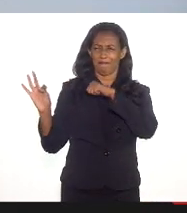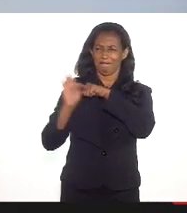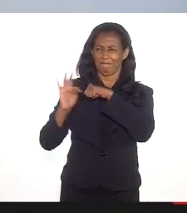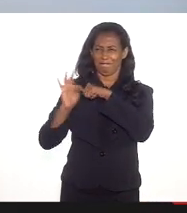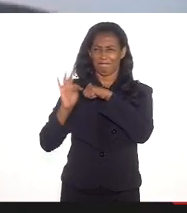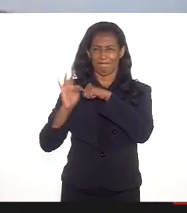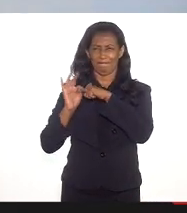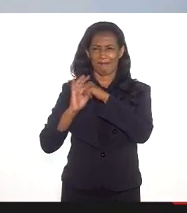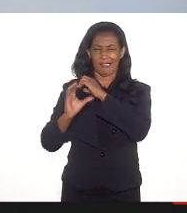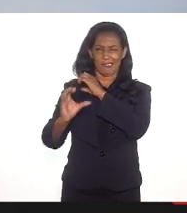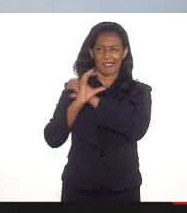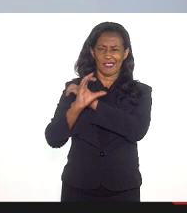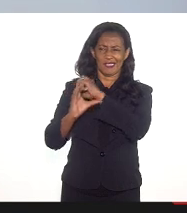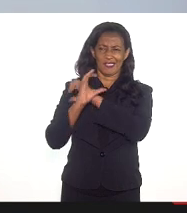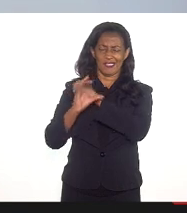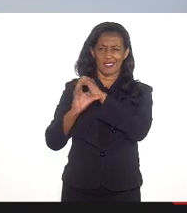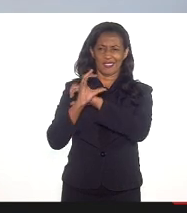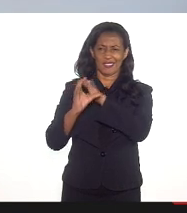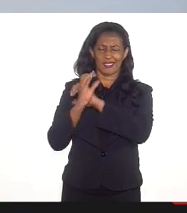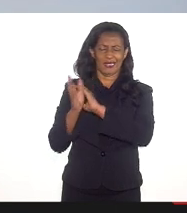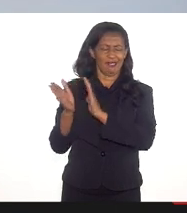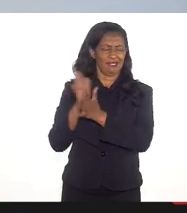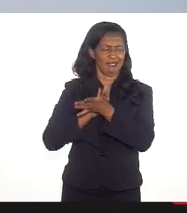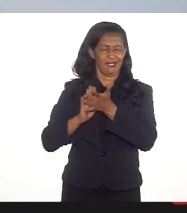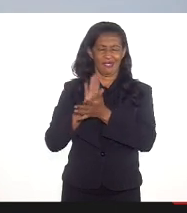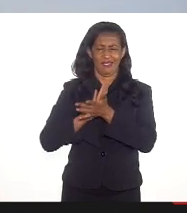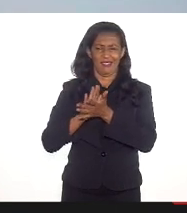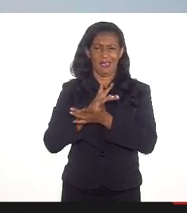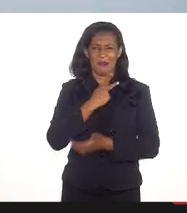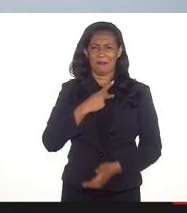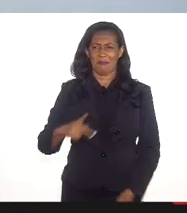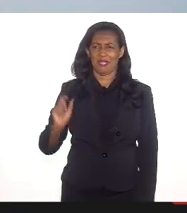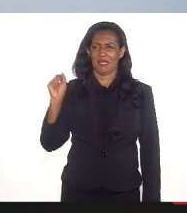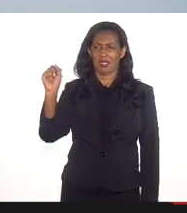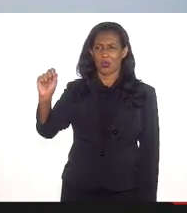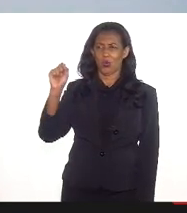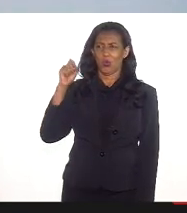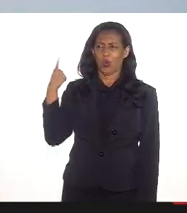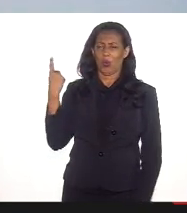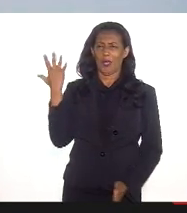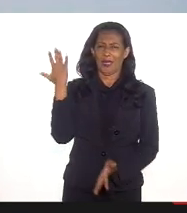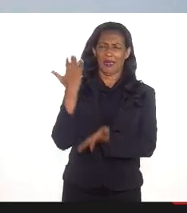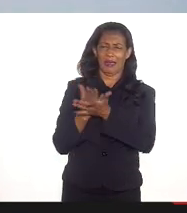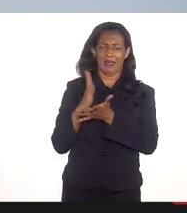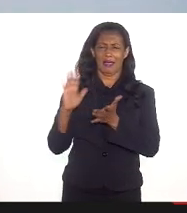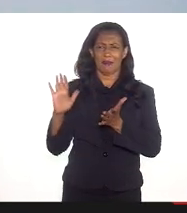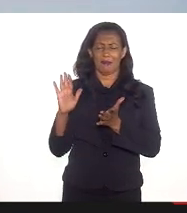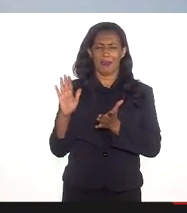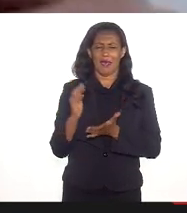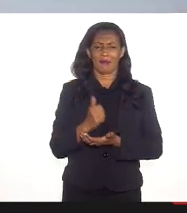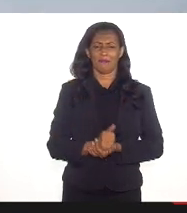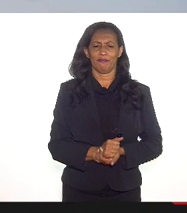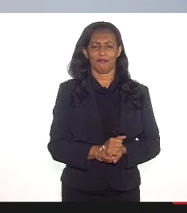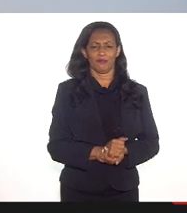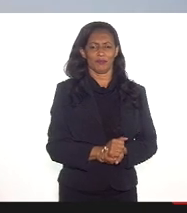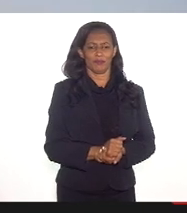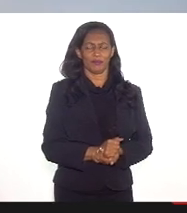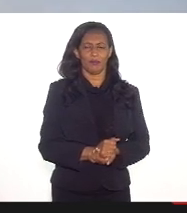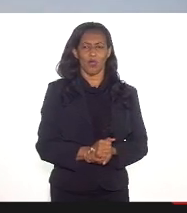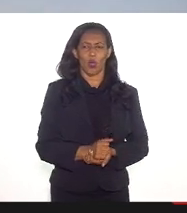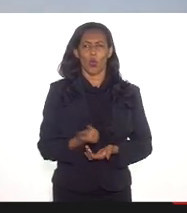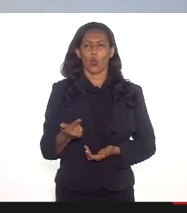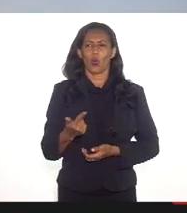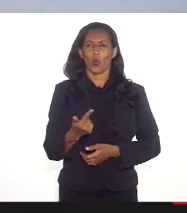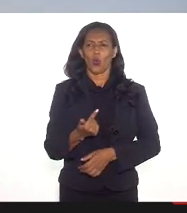o presidente querendo, o anterior, querendo acabar com o subsequente, subsequente não, o